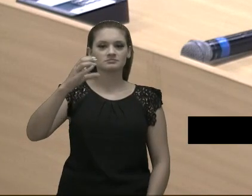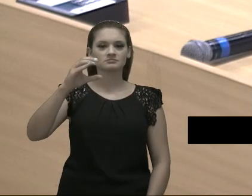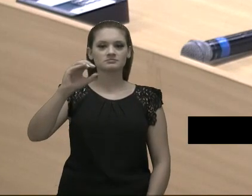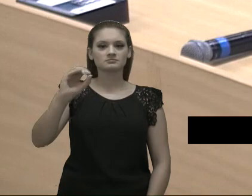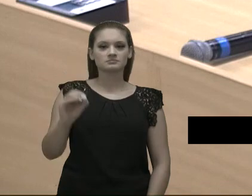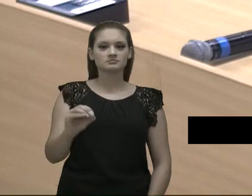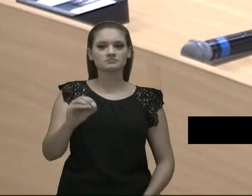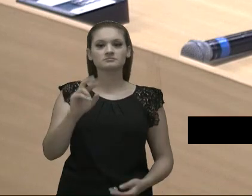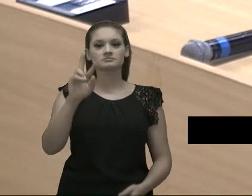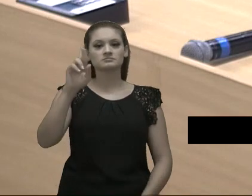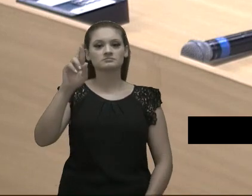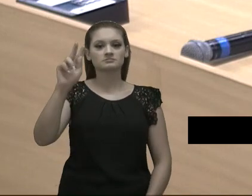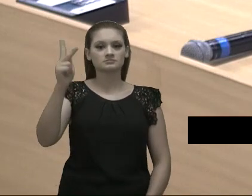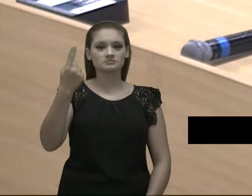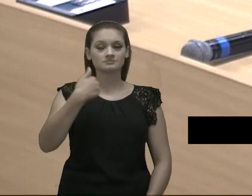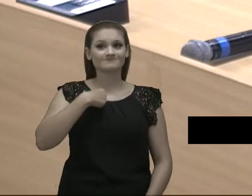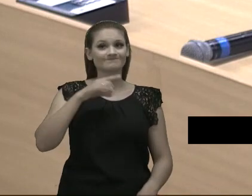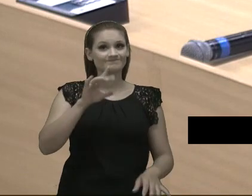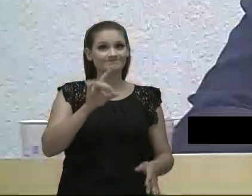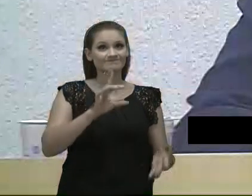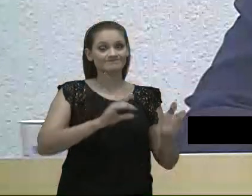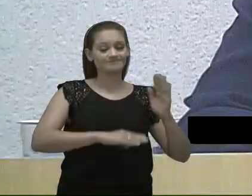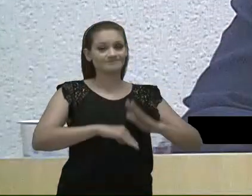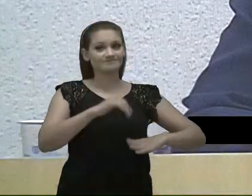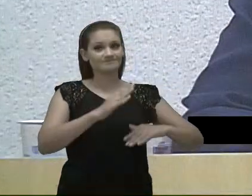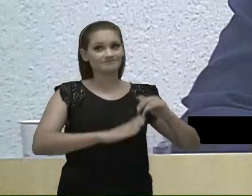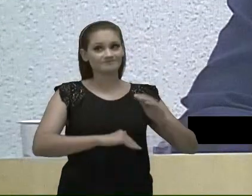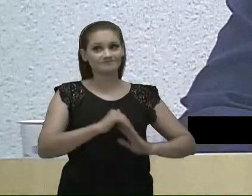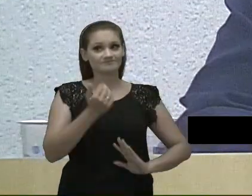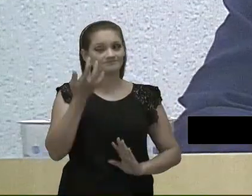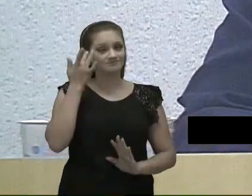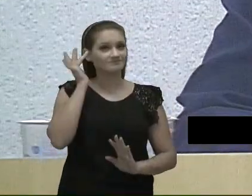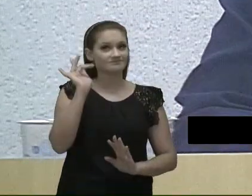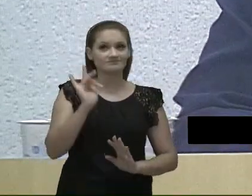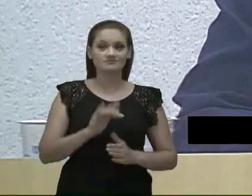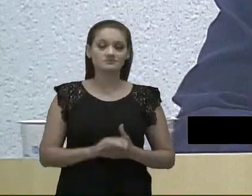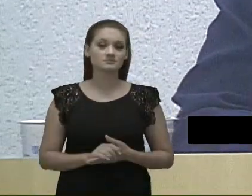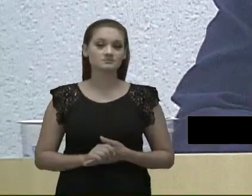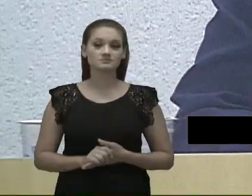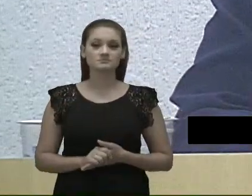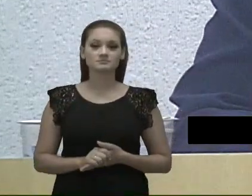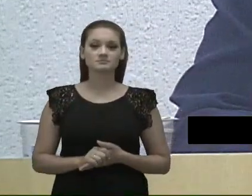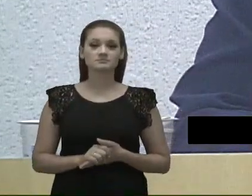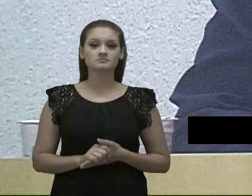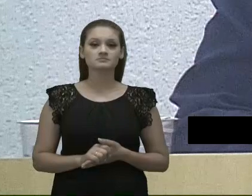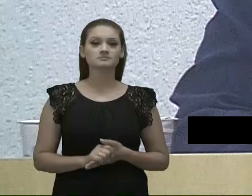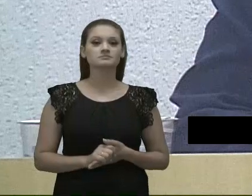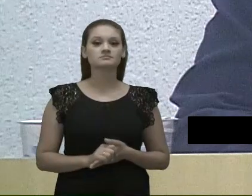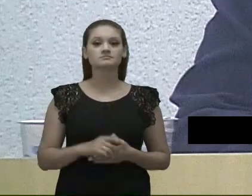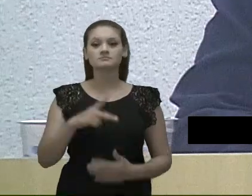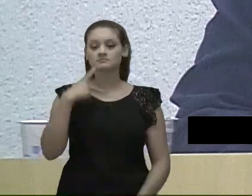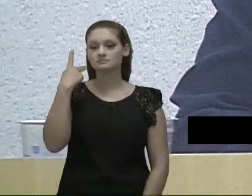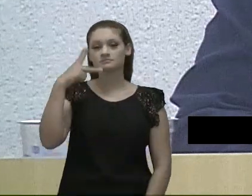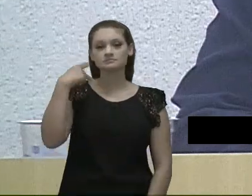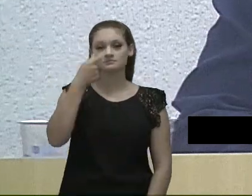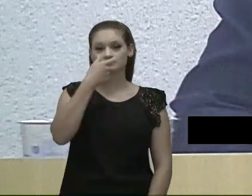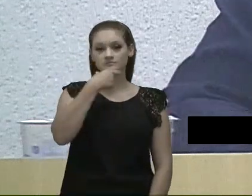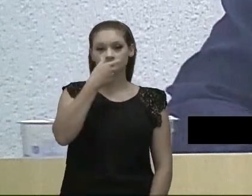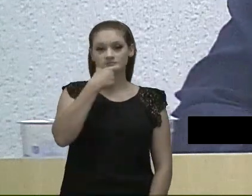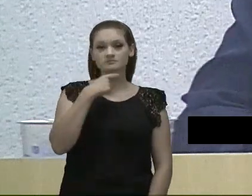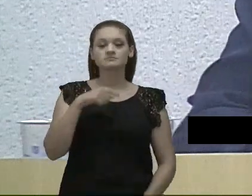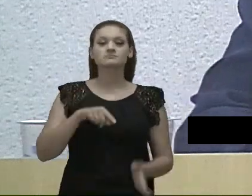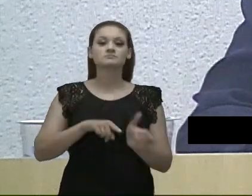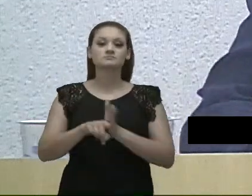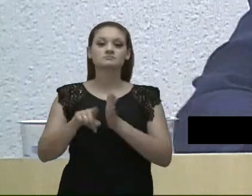é operacional. Então, eu não sei dizer para você. Entendi. Tá bom. Vereador Serginho, você gostaria de fazer algum questionamento, por